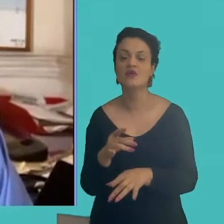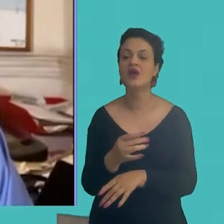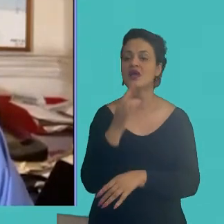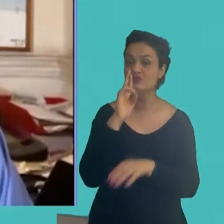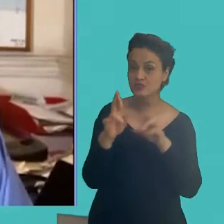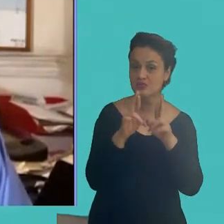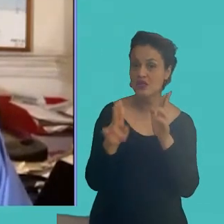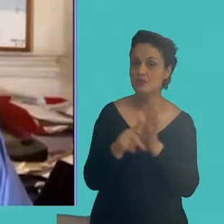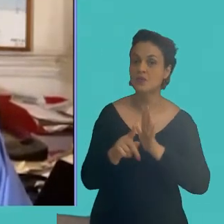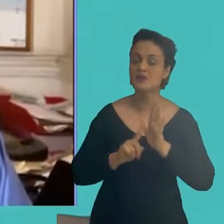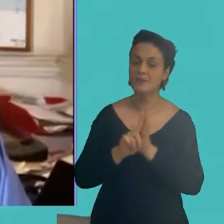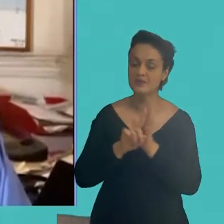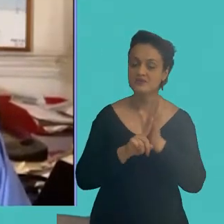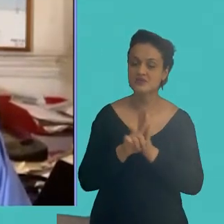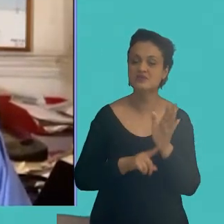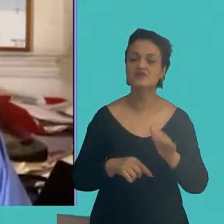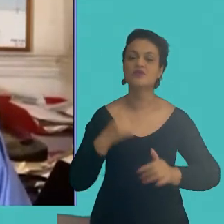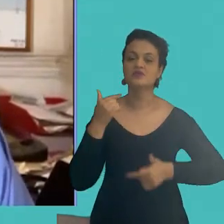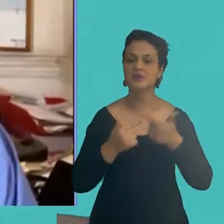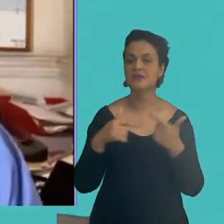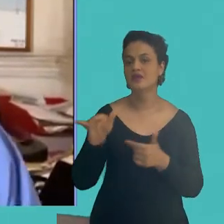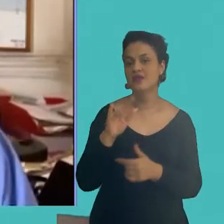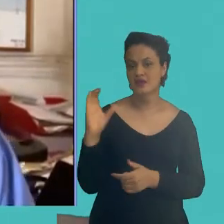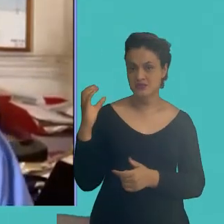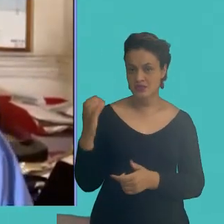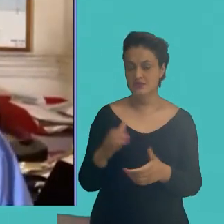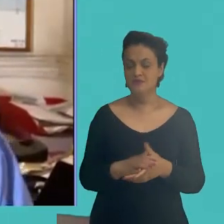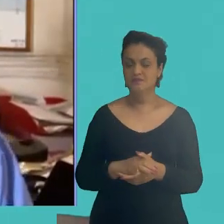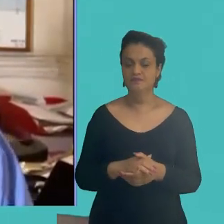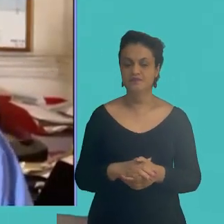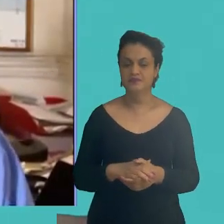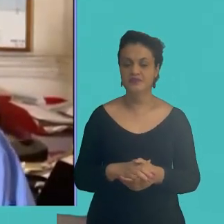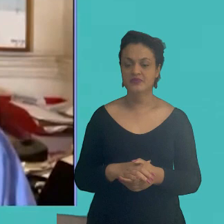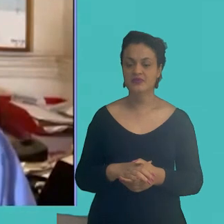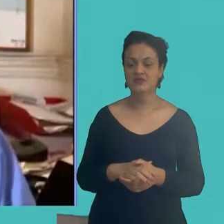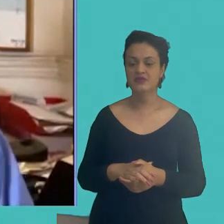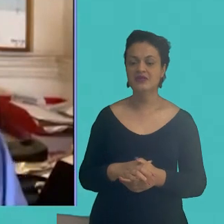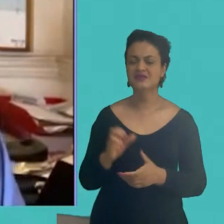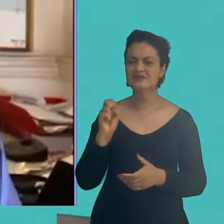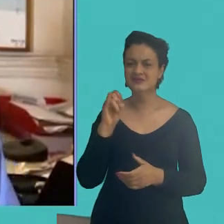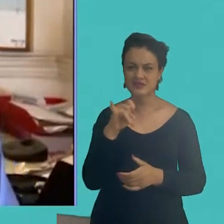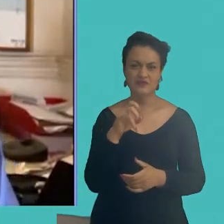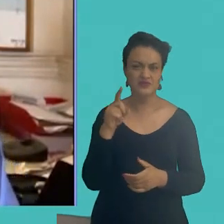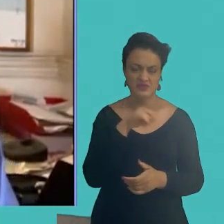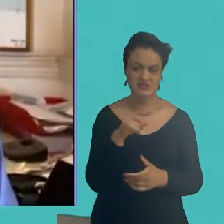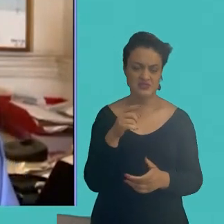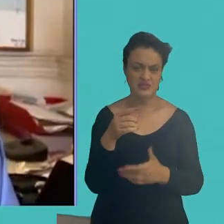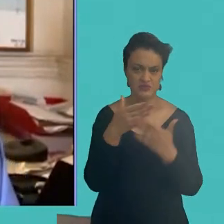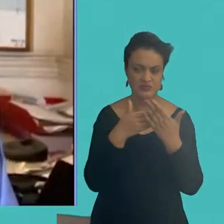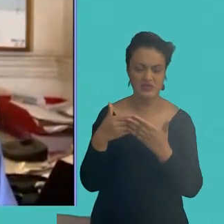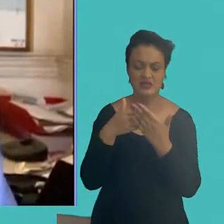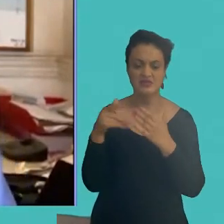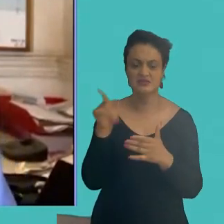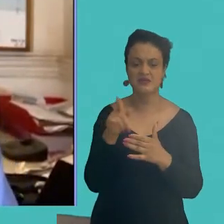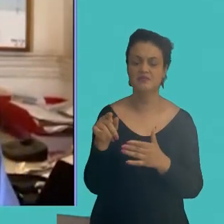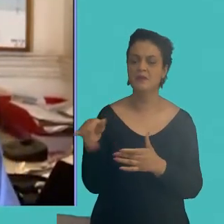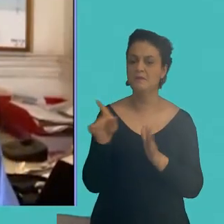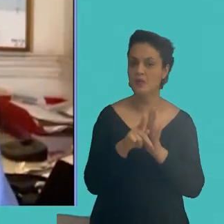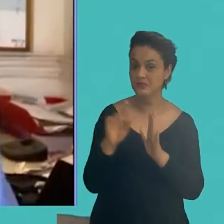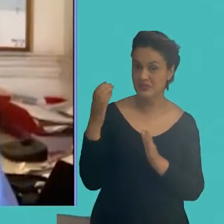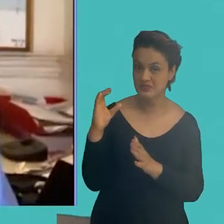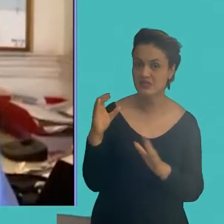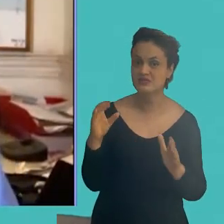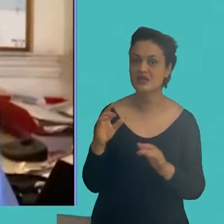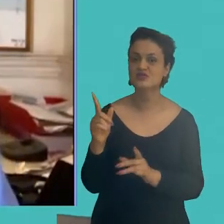pesquisas, o trabalho dos cientistas. Há, no fundo, se vocês quiserem entrar nessa questão da filosofia da ciência, há